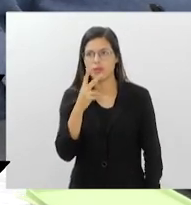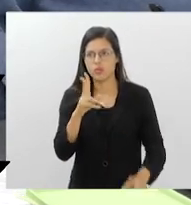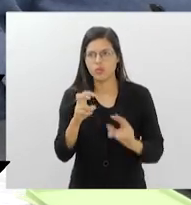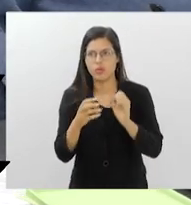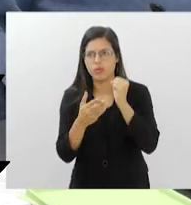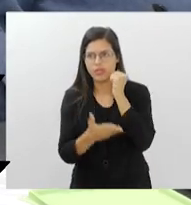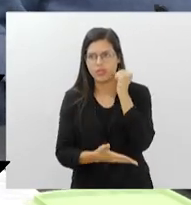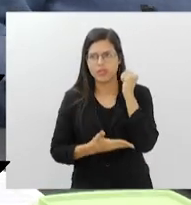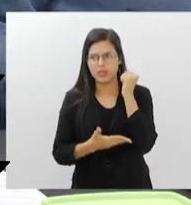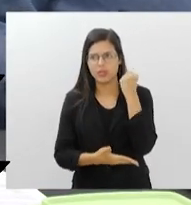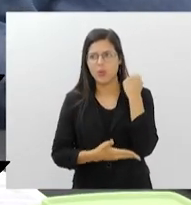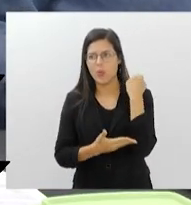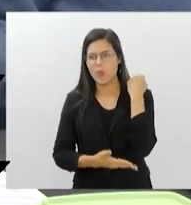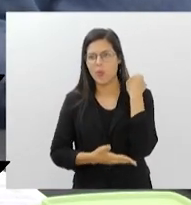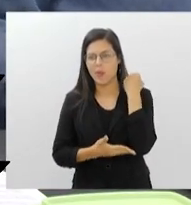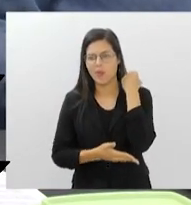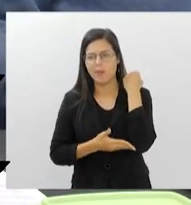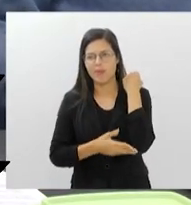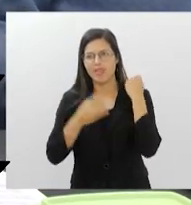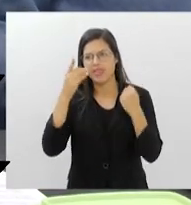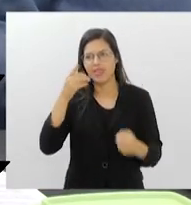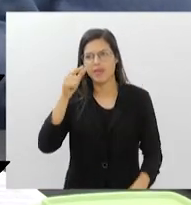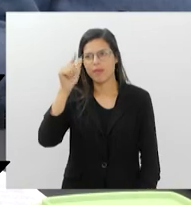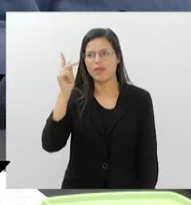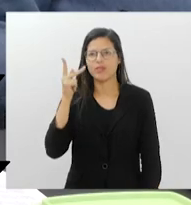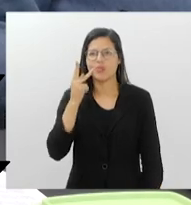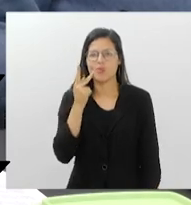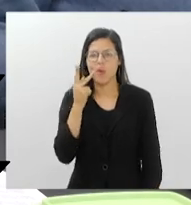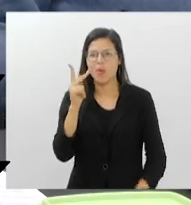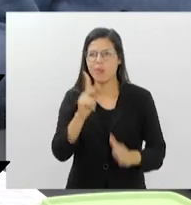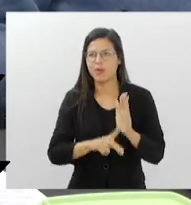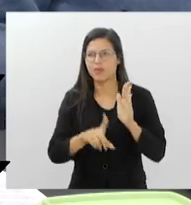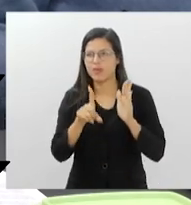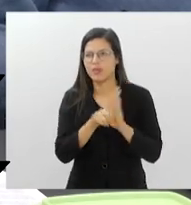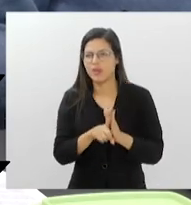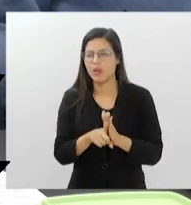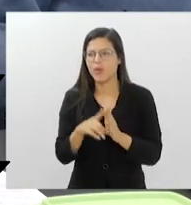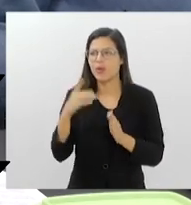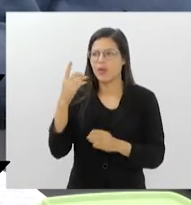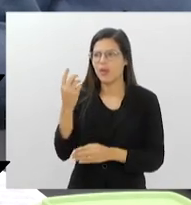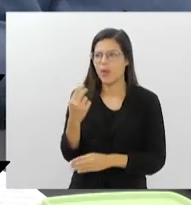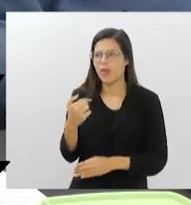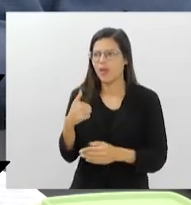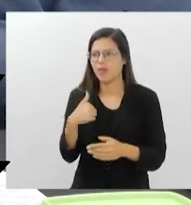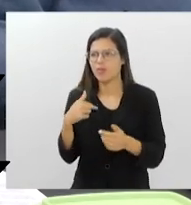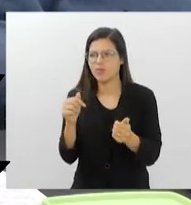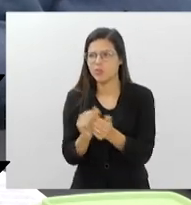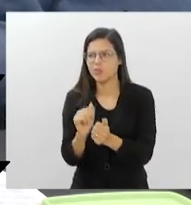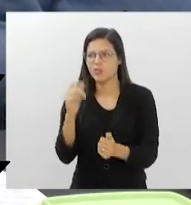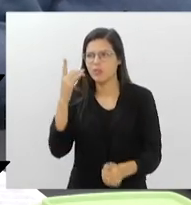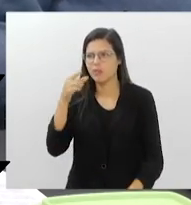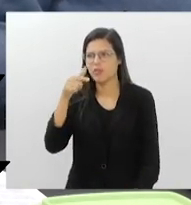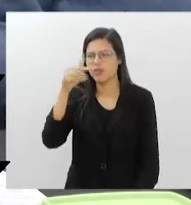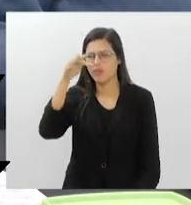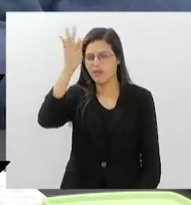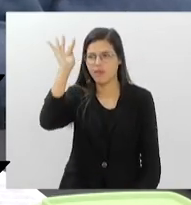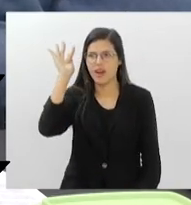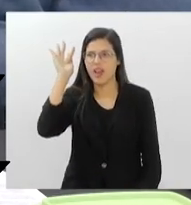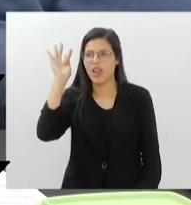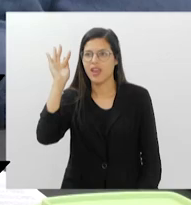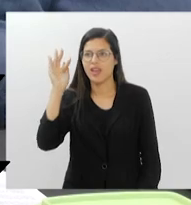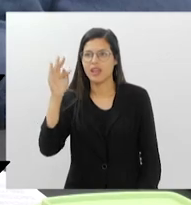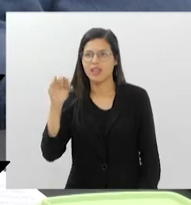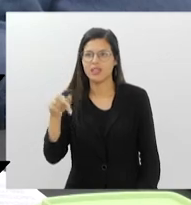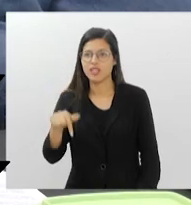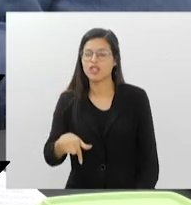a vida do deputado Luiz Paulo em relação ao meu projeto com o deputado Fred que com base nesse projeto e outros eu também